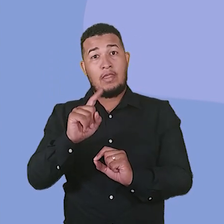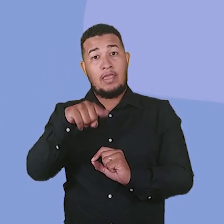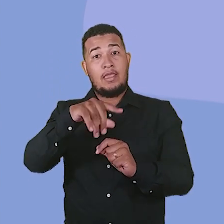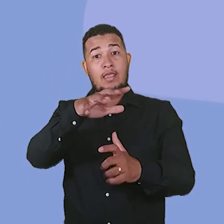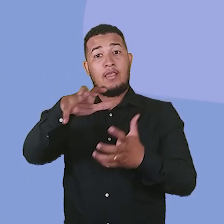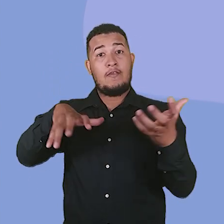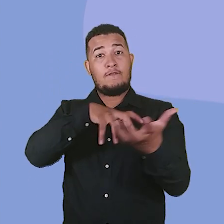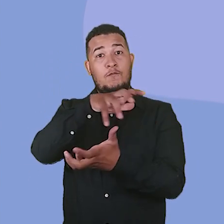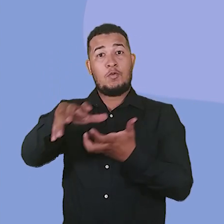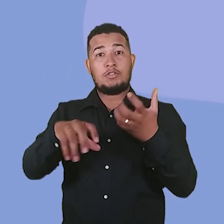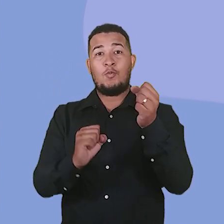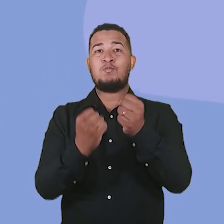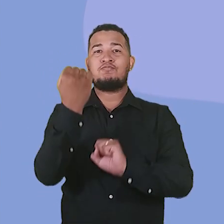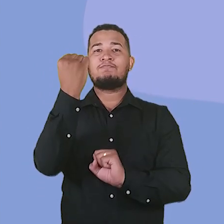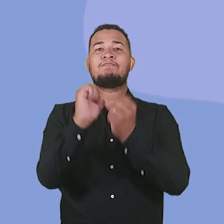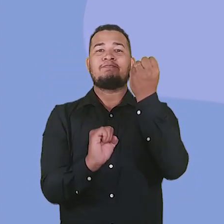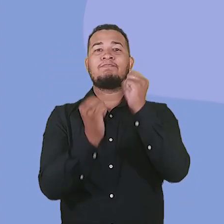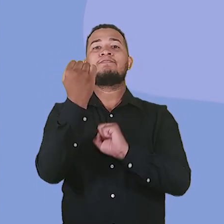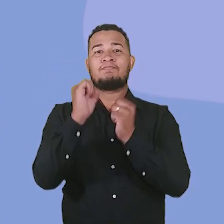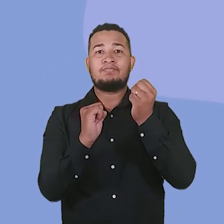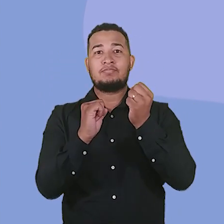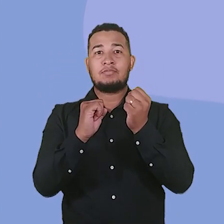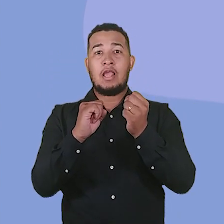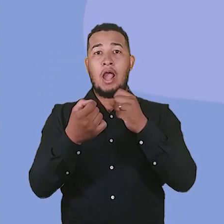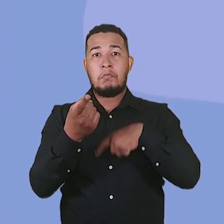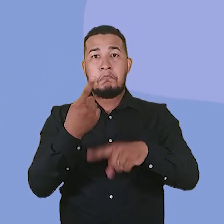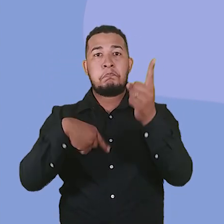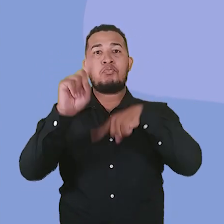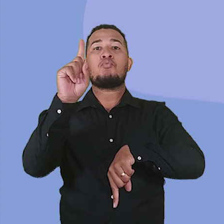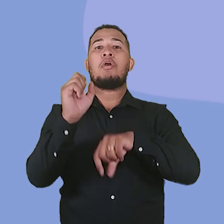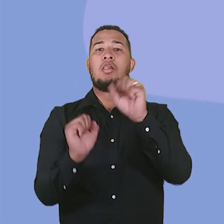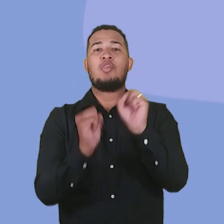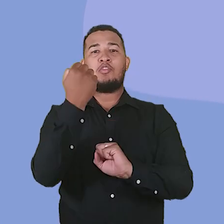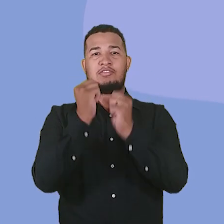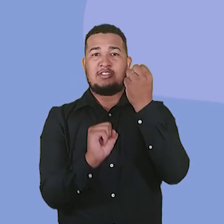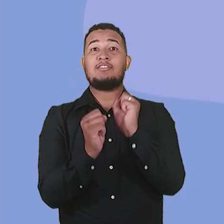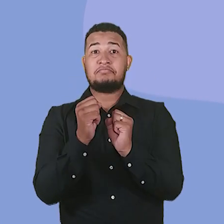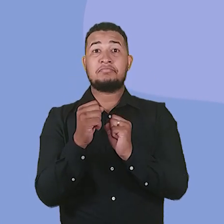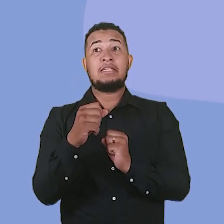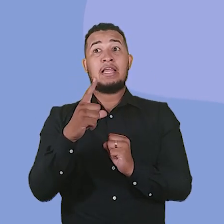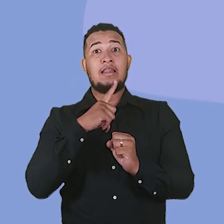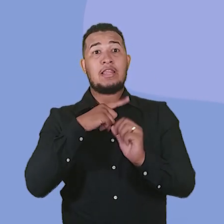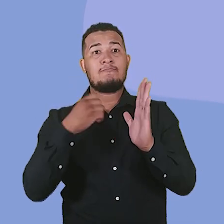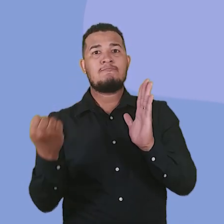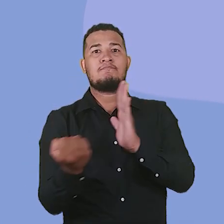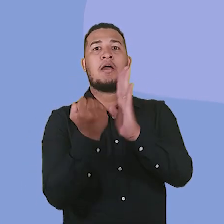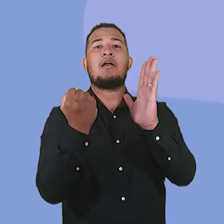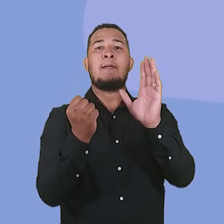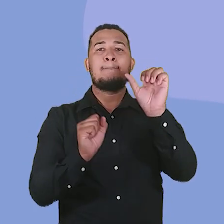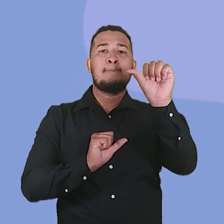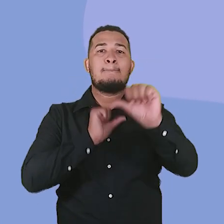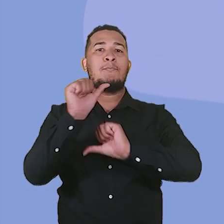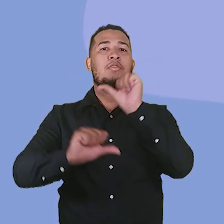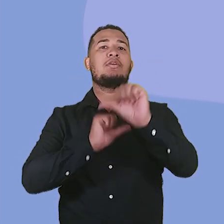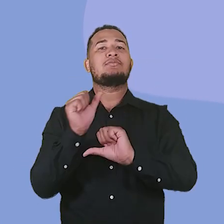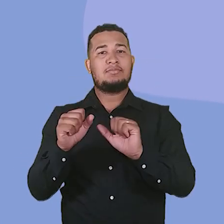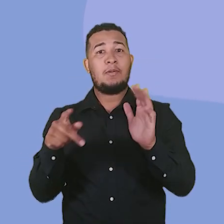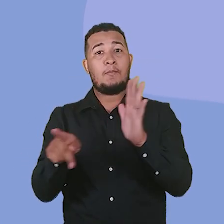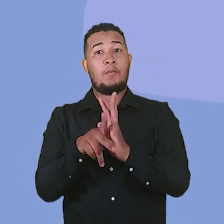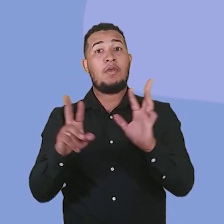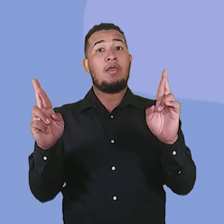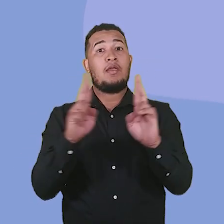a Revolução Industrial. A Revolução Industrial vai marcar aí as alterações